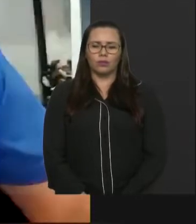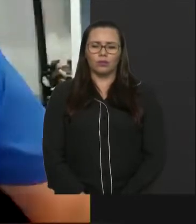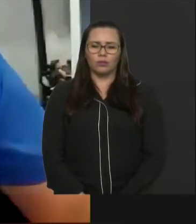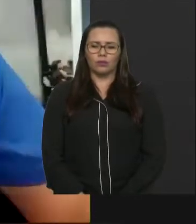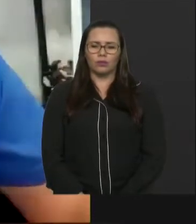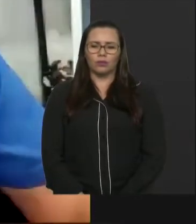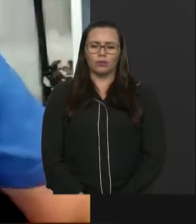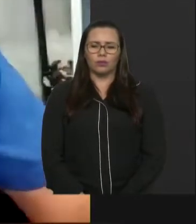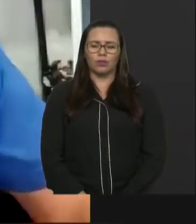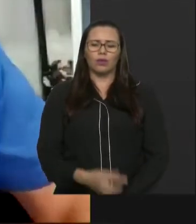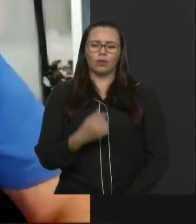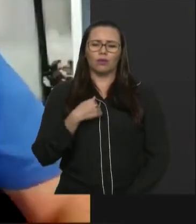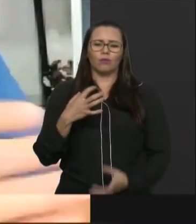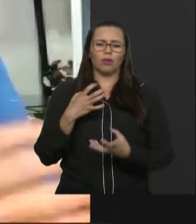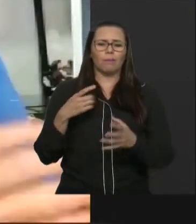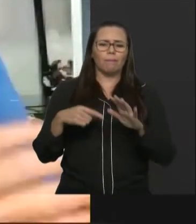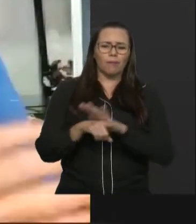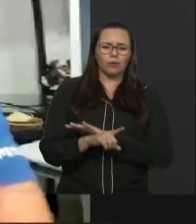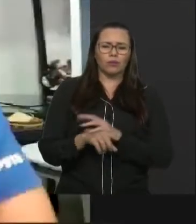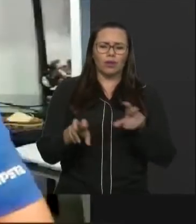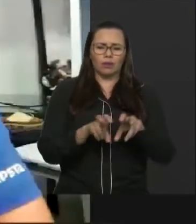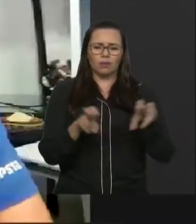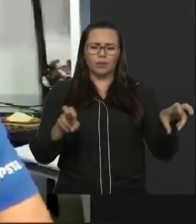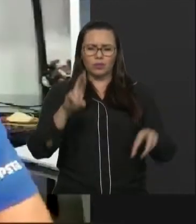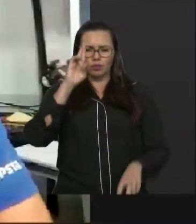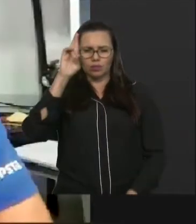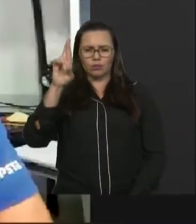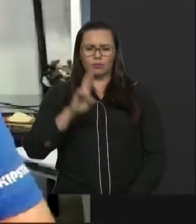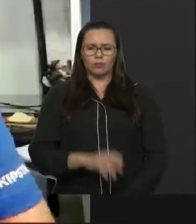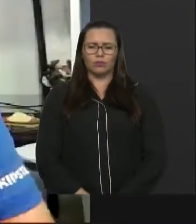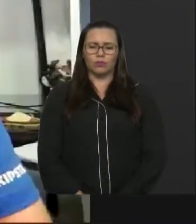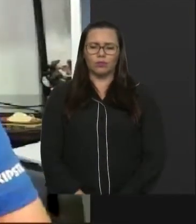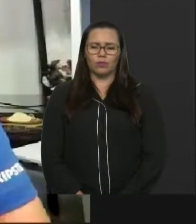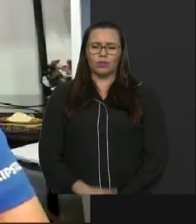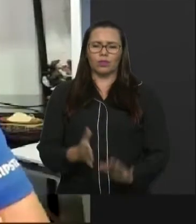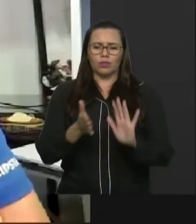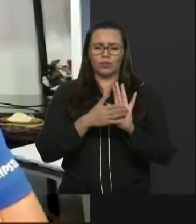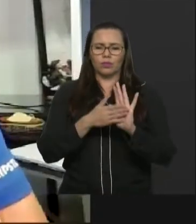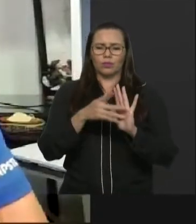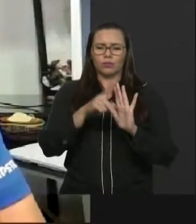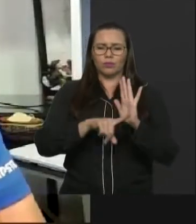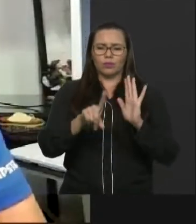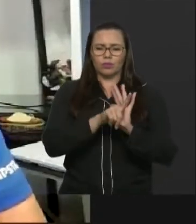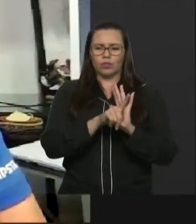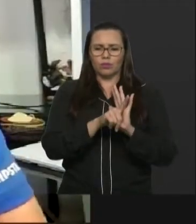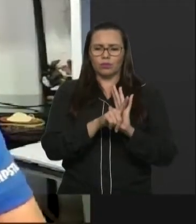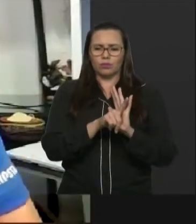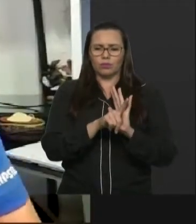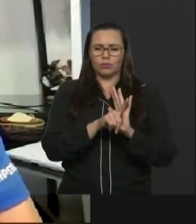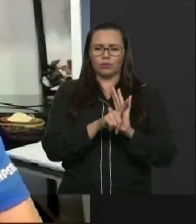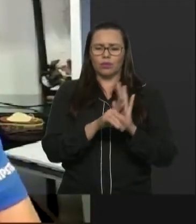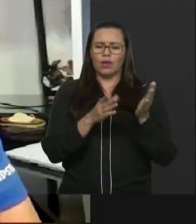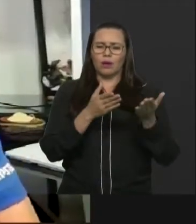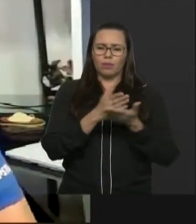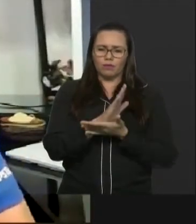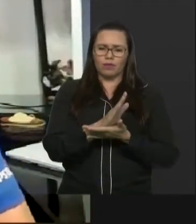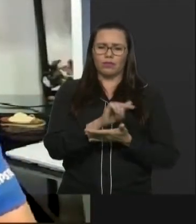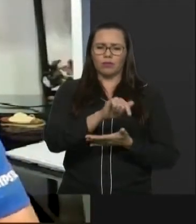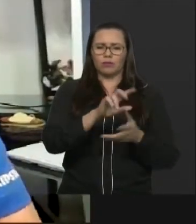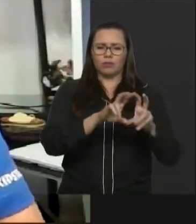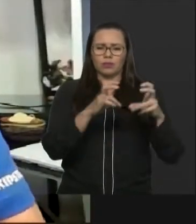eu queria perguntar à mesa, diretora, considerando que o projeto de lei foi aprovado por unanimidade na CCJ,